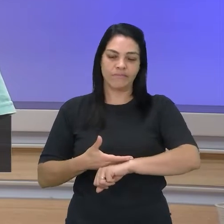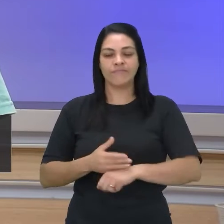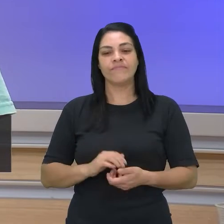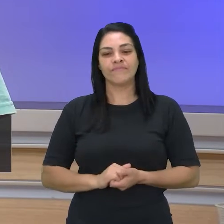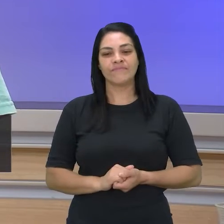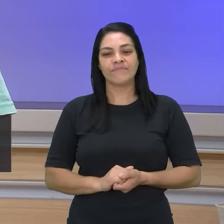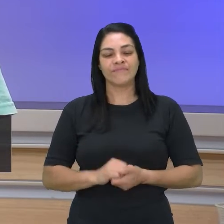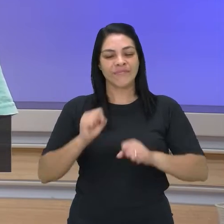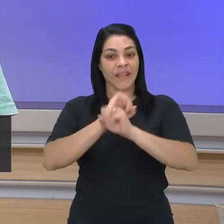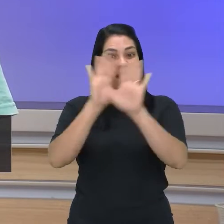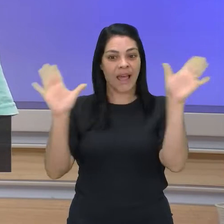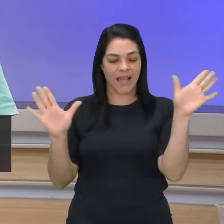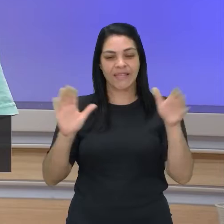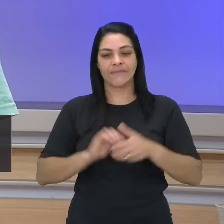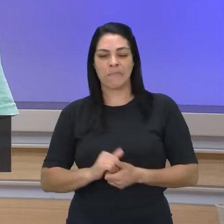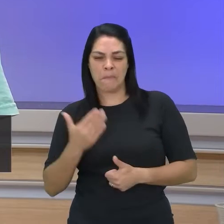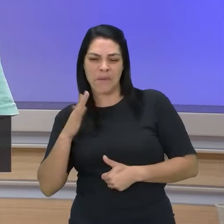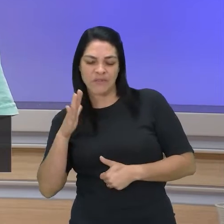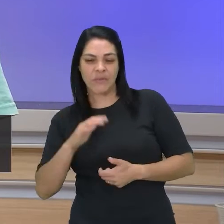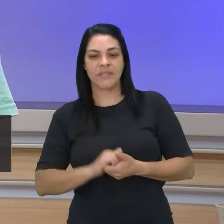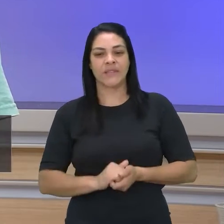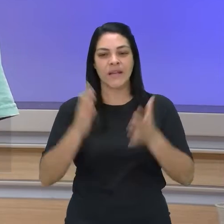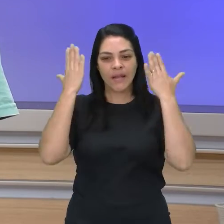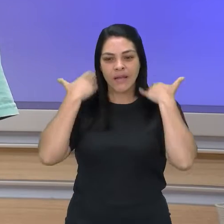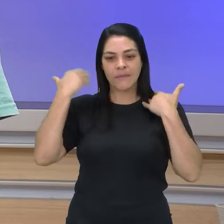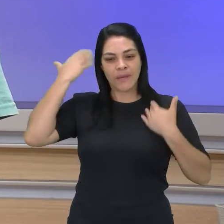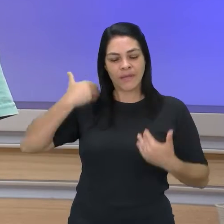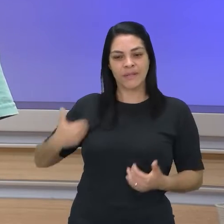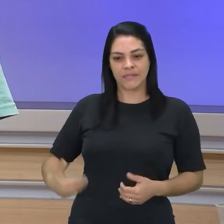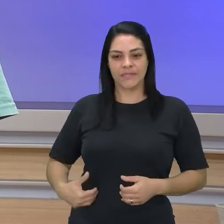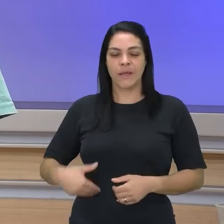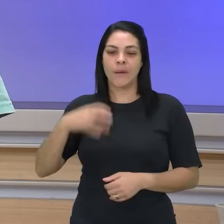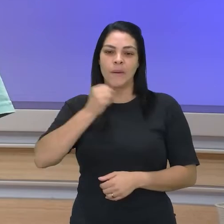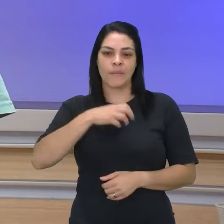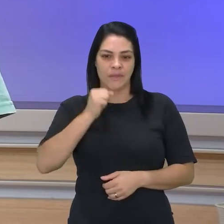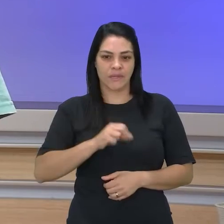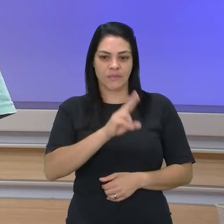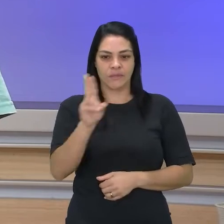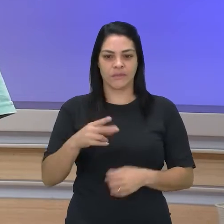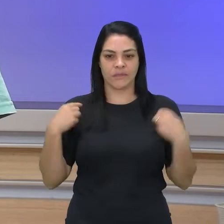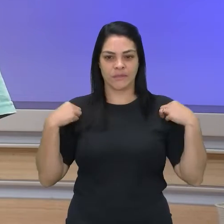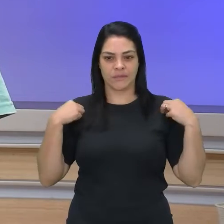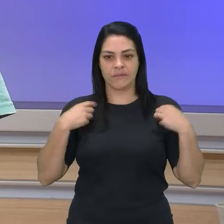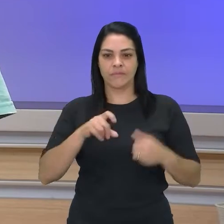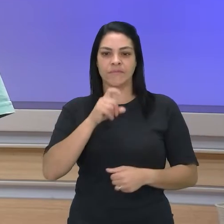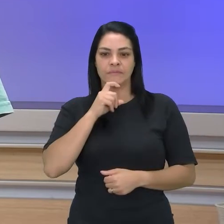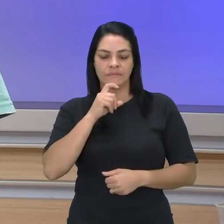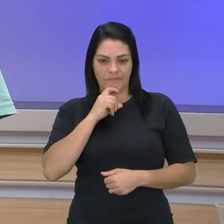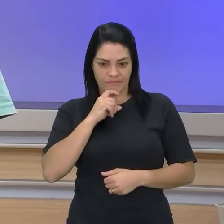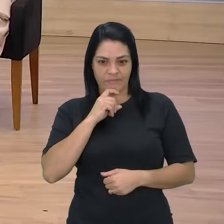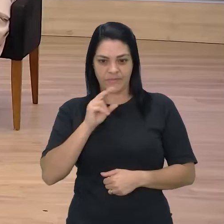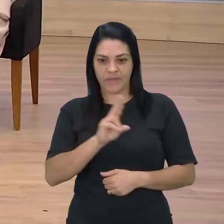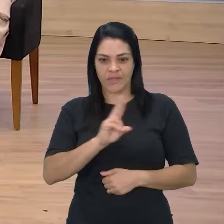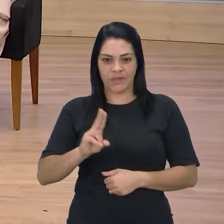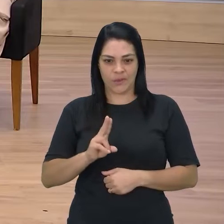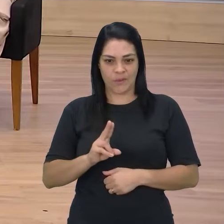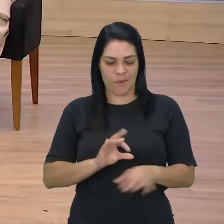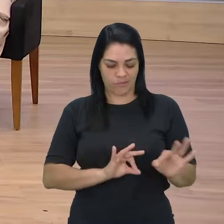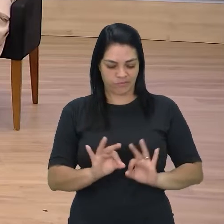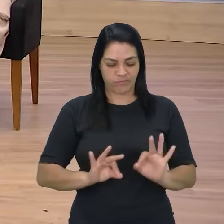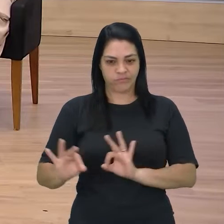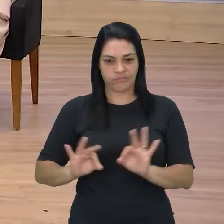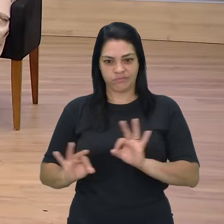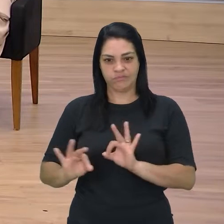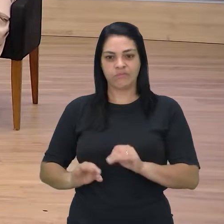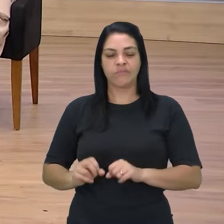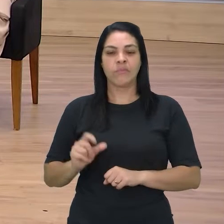mais clara, cabelos lisos, grisalhos, estou usando uma camiseta verde, escrito o nome da organização, Formigas de